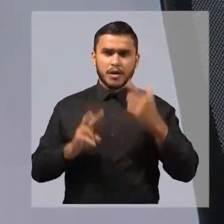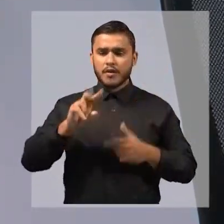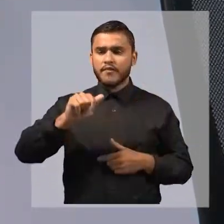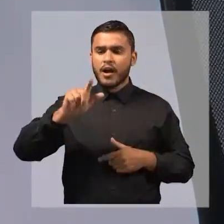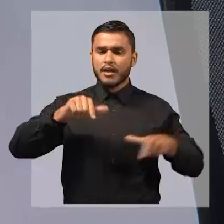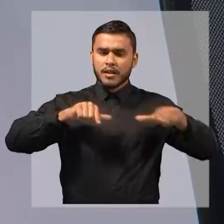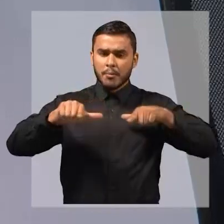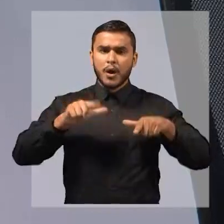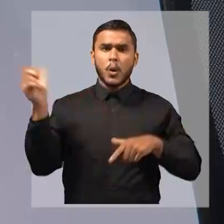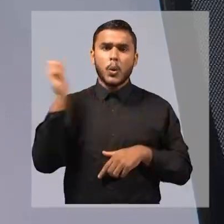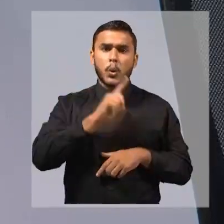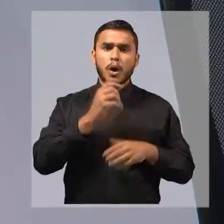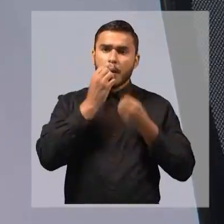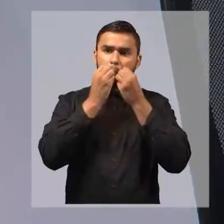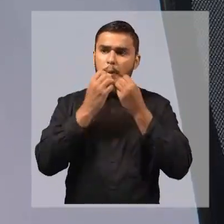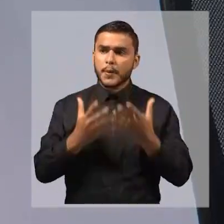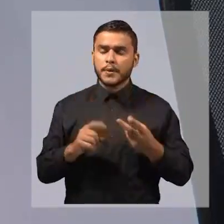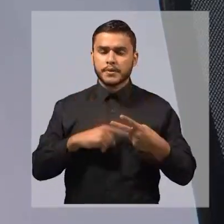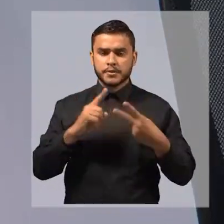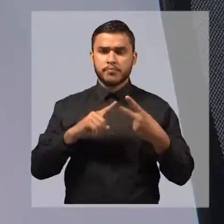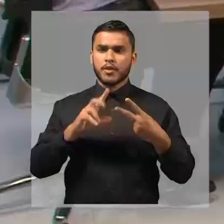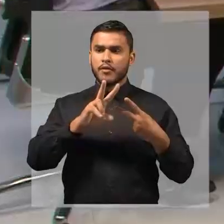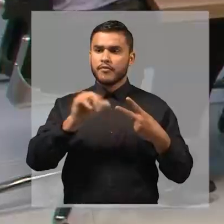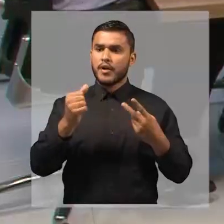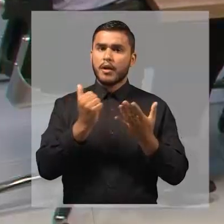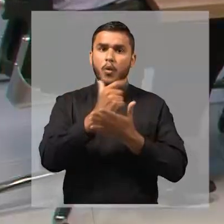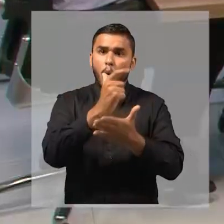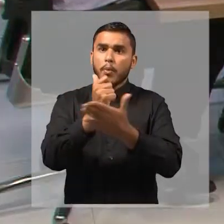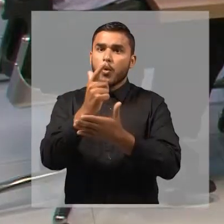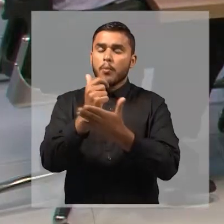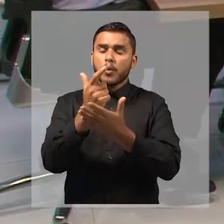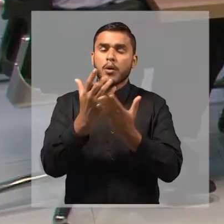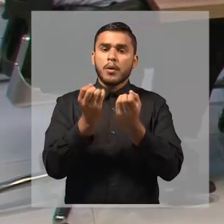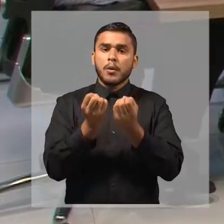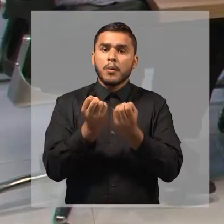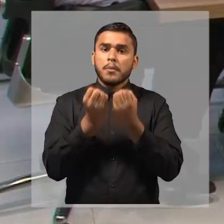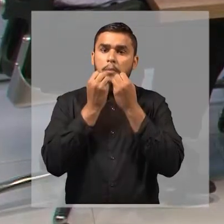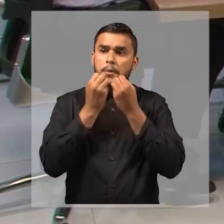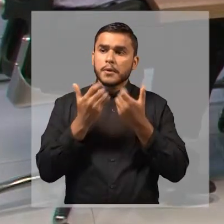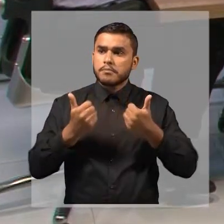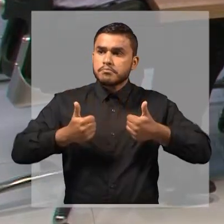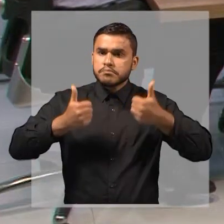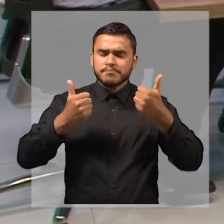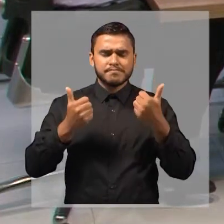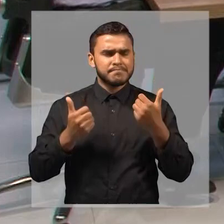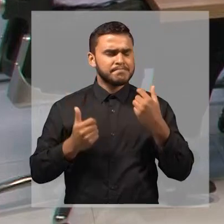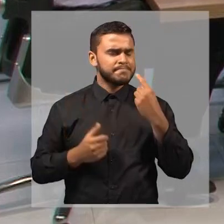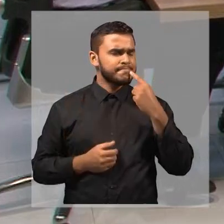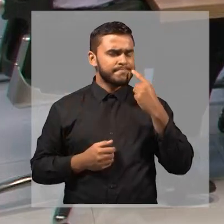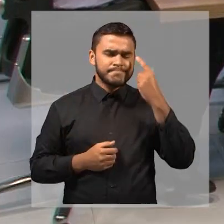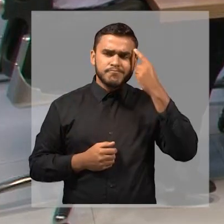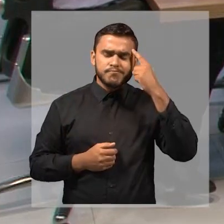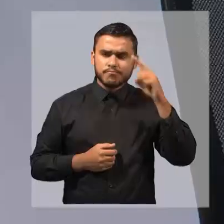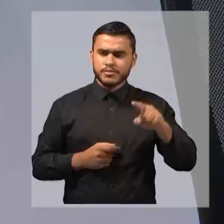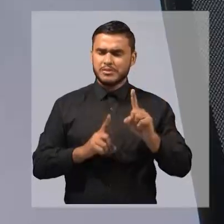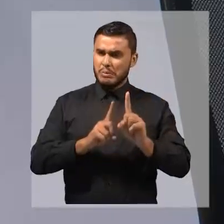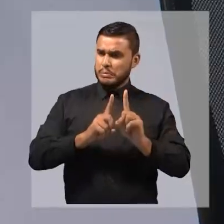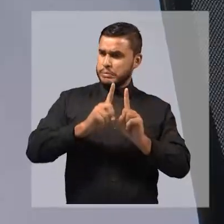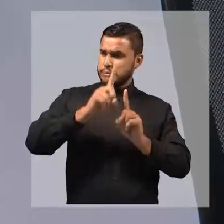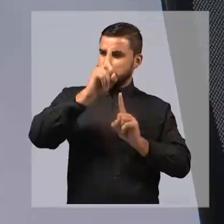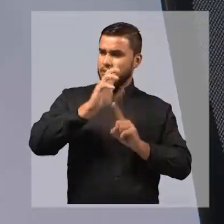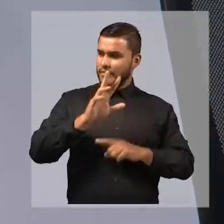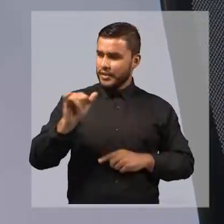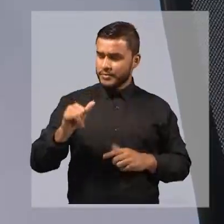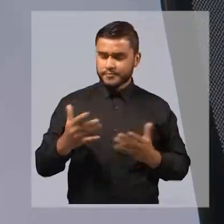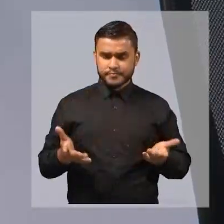para aumento de consumo, contribuiria para aumento de emprego? Mas não vai ter. Consequentemente, não tem isso. Se você pensar o